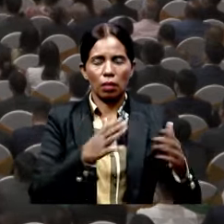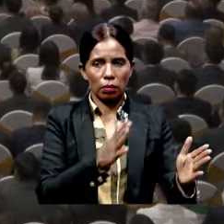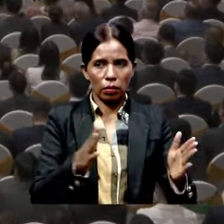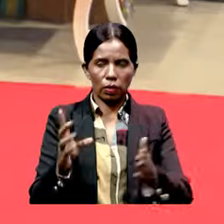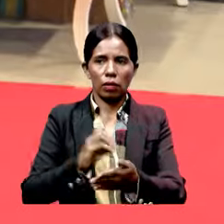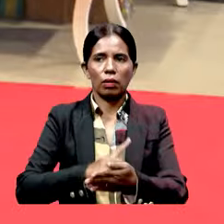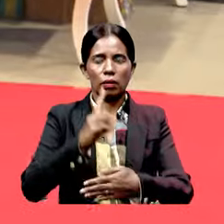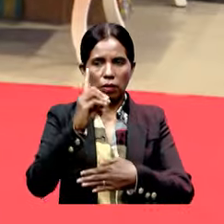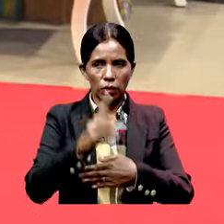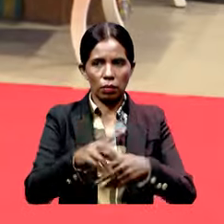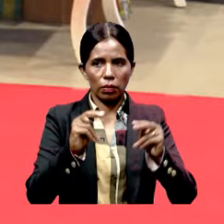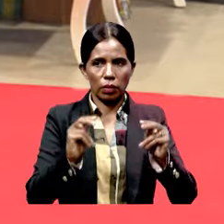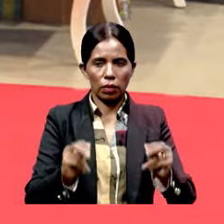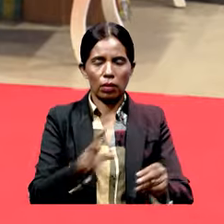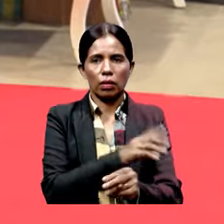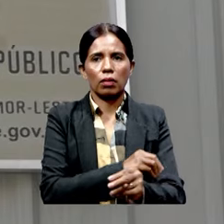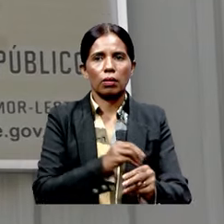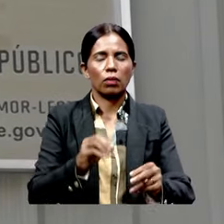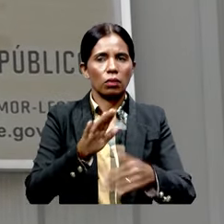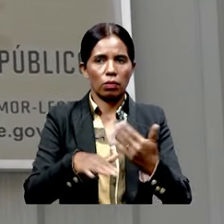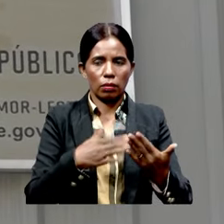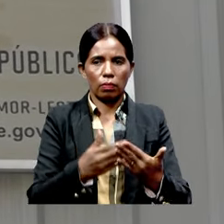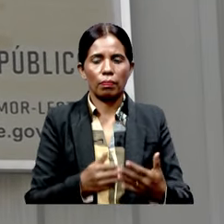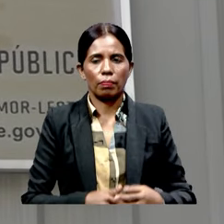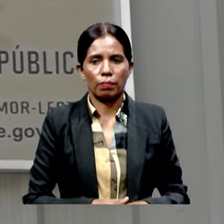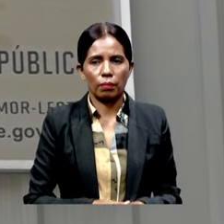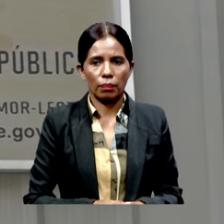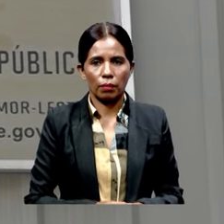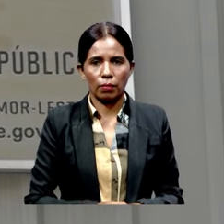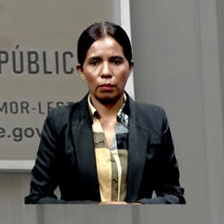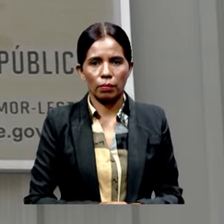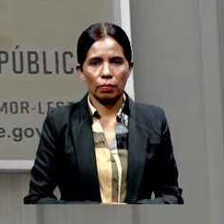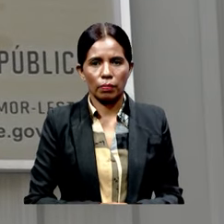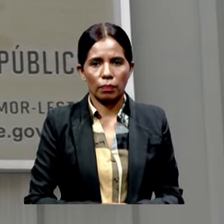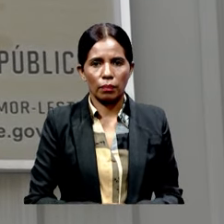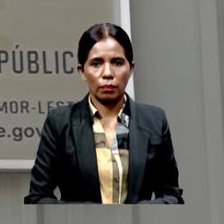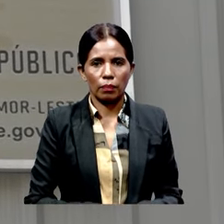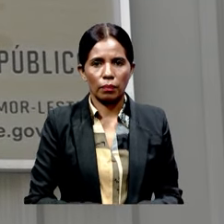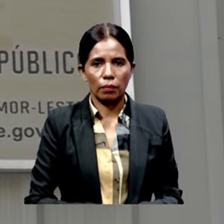desenvolvimento, nebe presija investimento iha sektor hotu. Mateus Romario, Tito Silva, GMN.